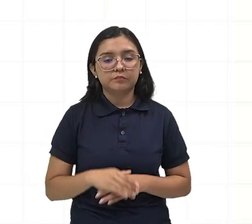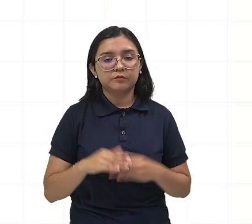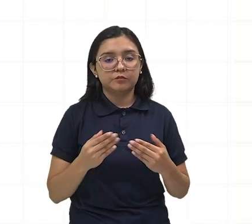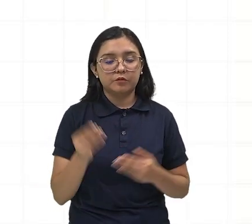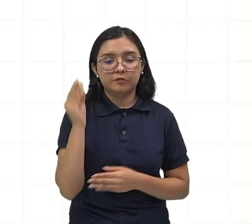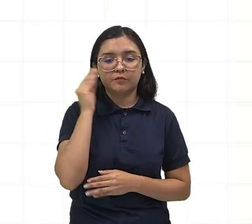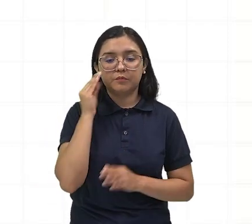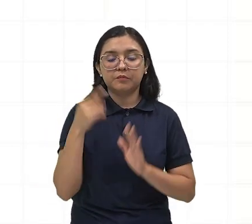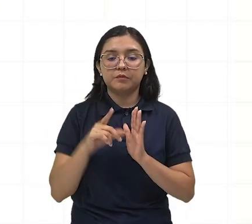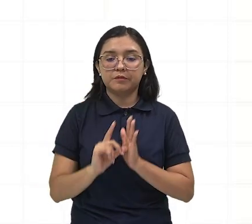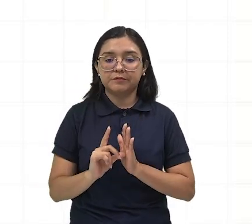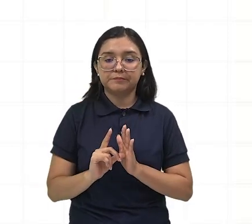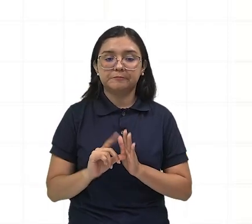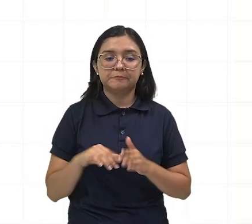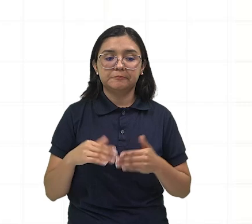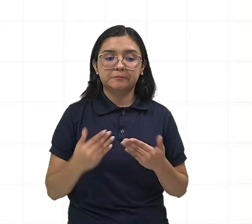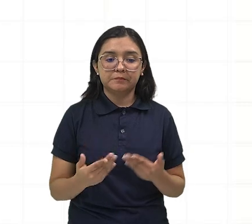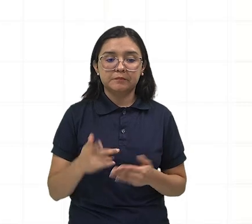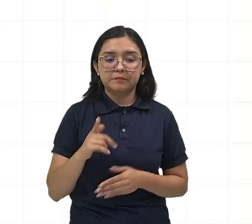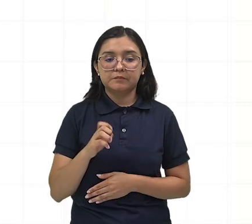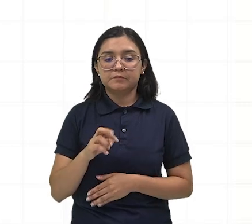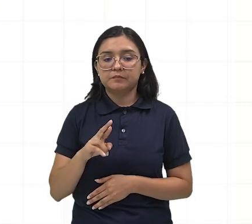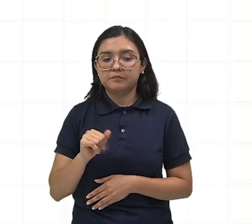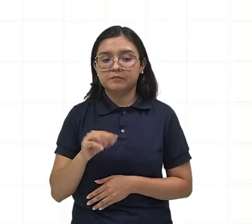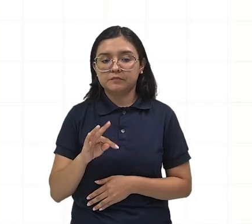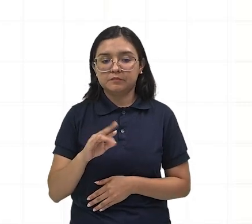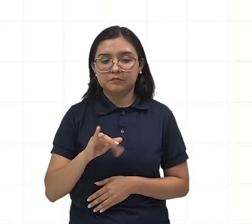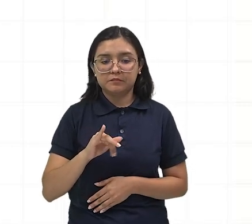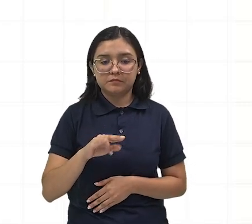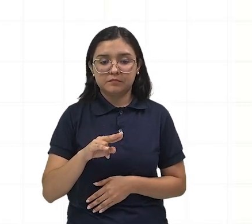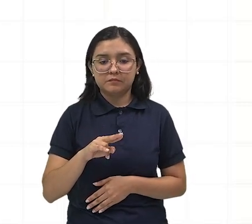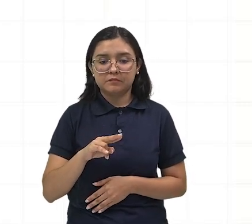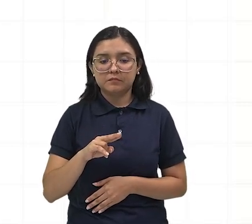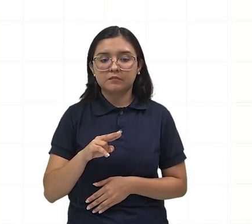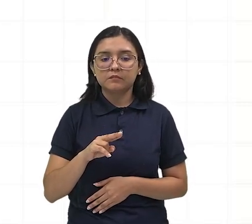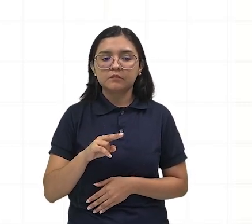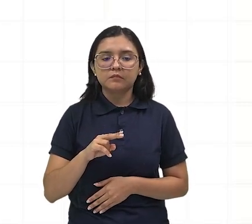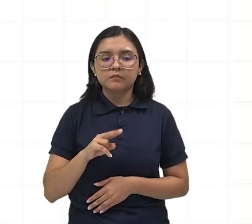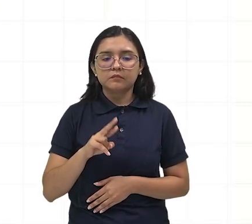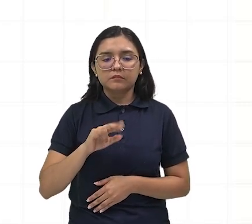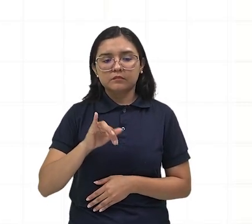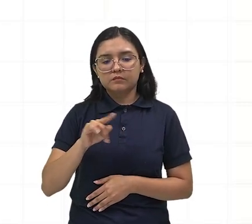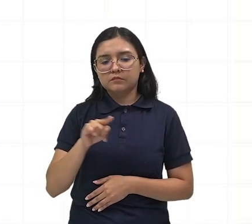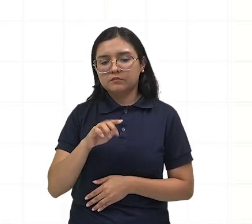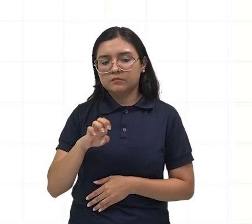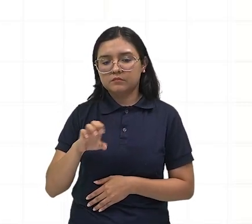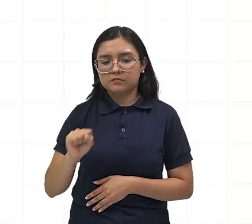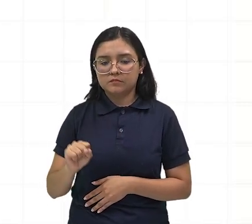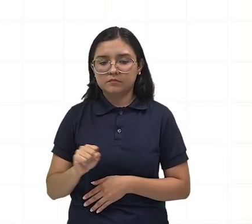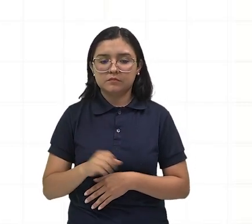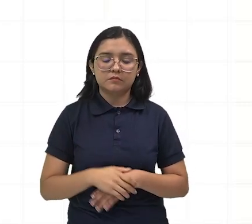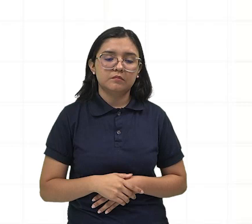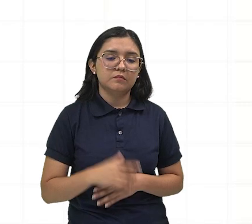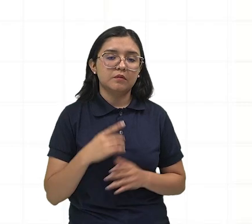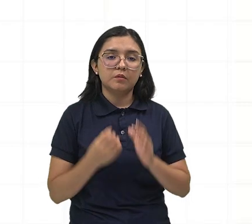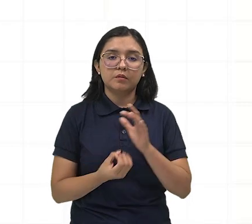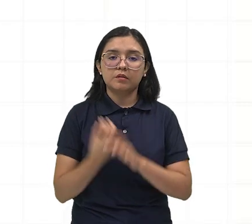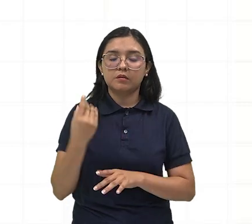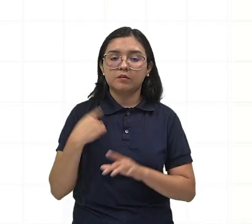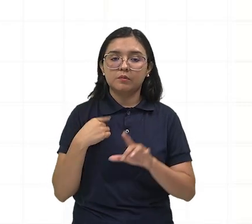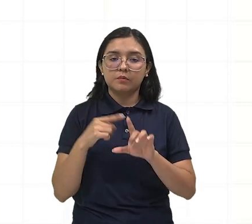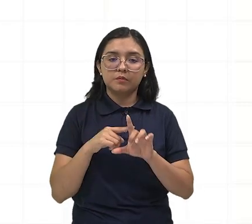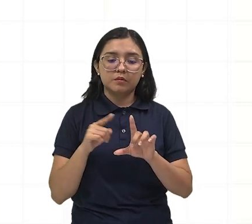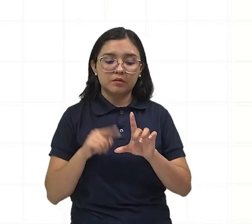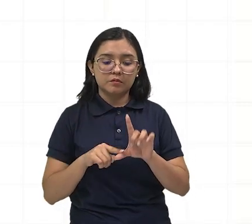já vimos. Se as geratrizes são oblíquas, né, não fazem um ângulo reto,